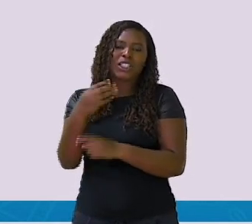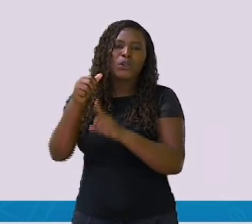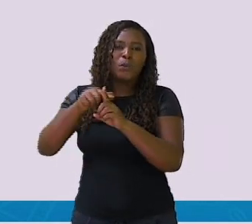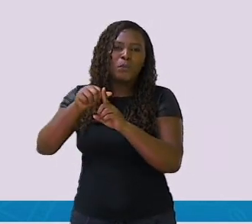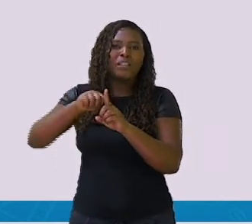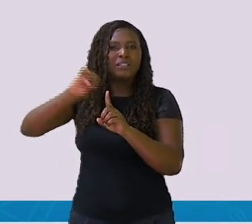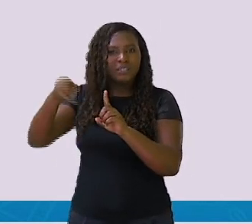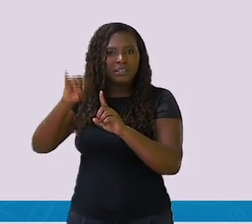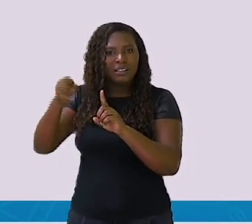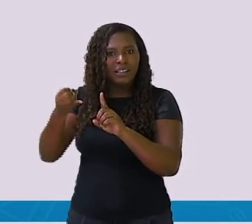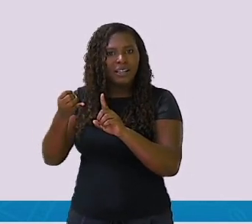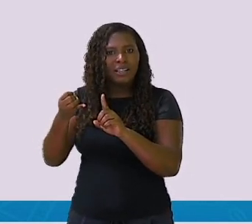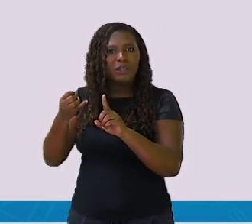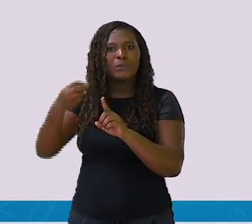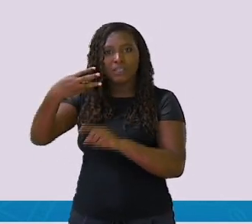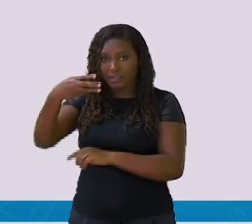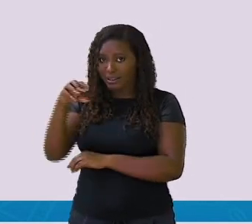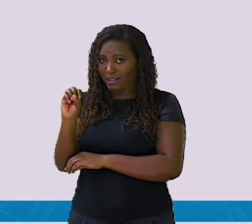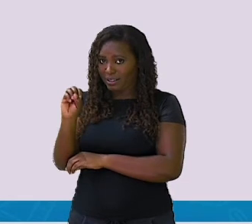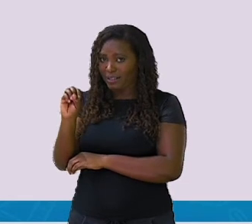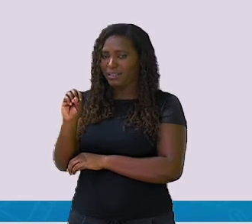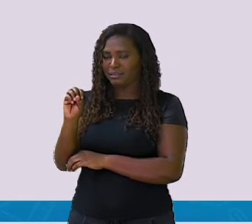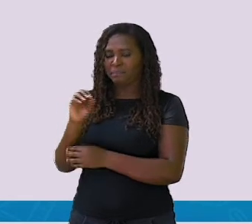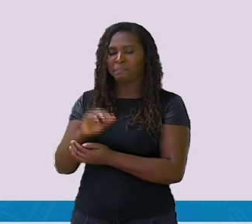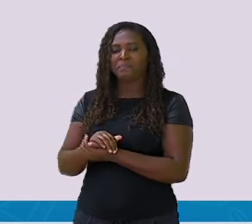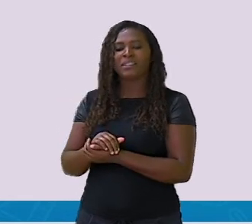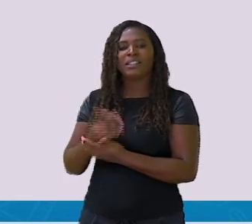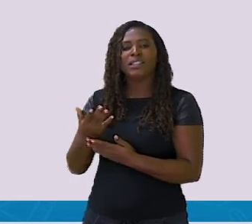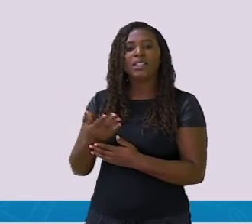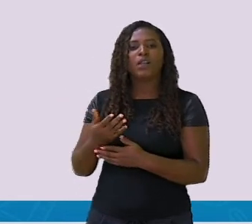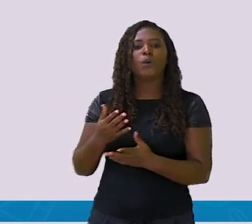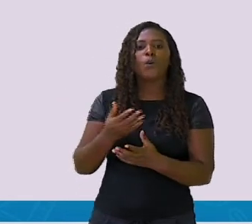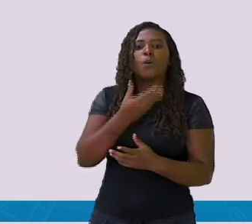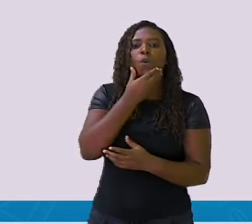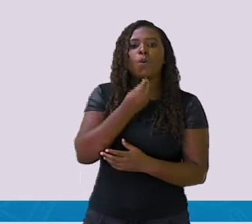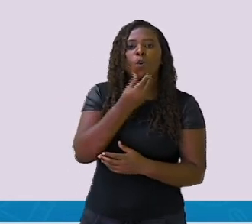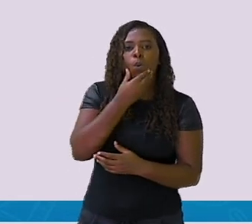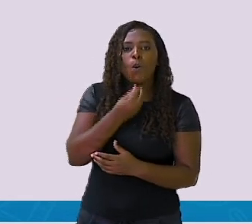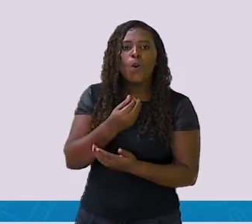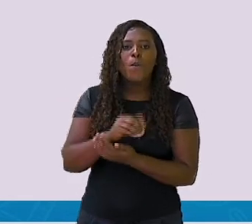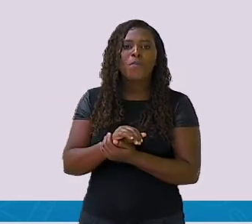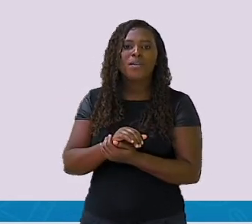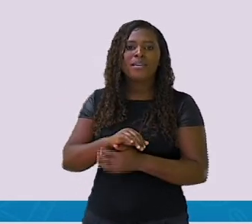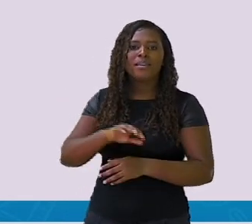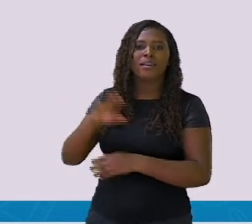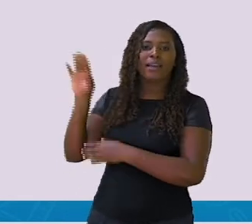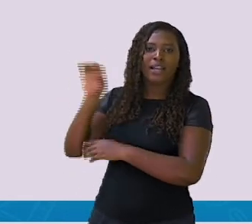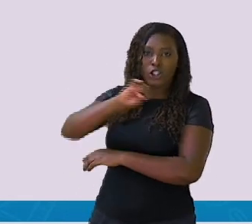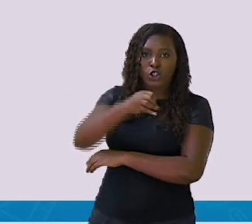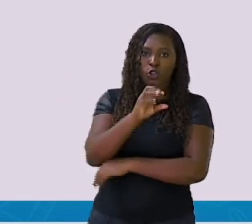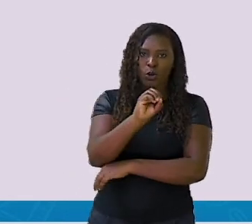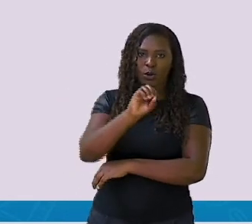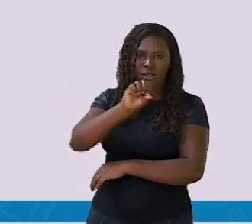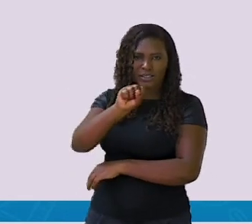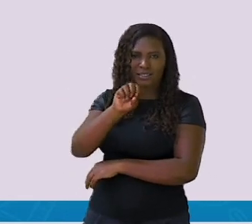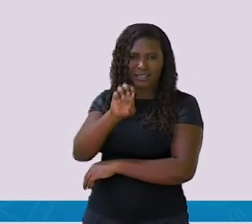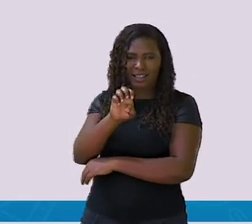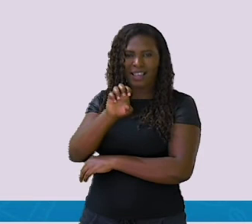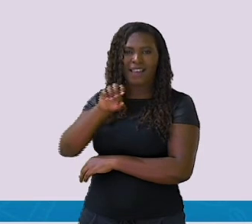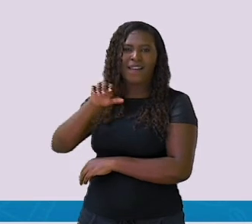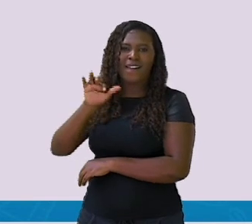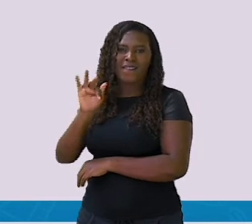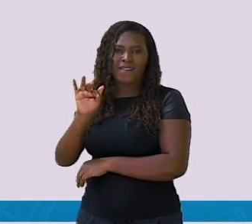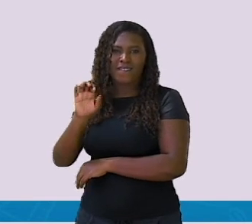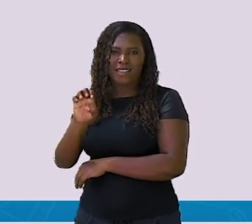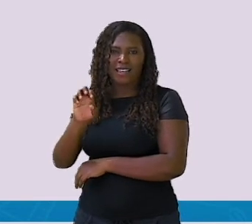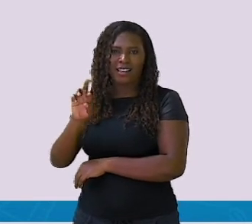tem um local próprio, né, que é na Rua Prudente de Moraes, 711, no centro, e ele é aberto para todos